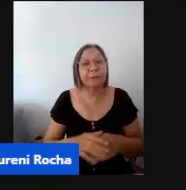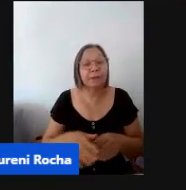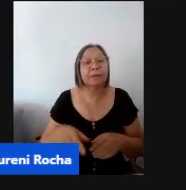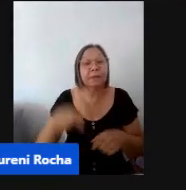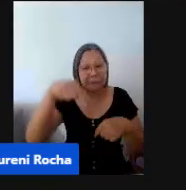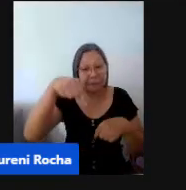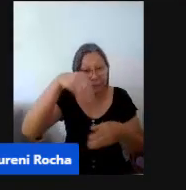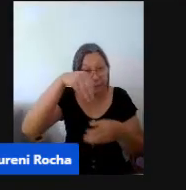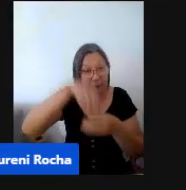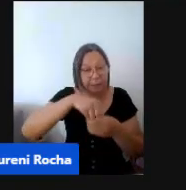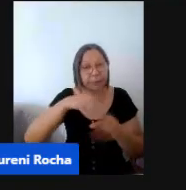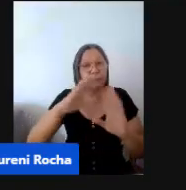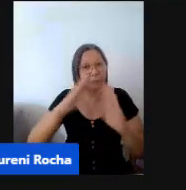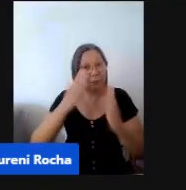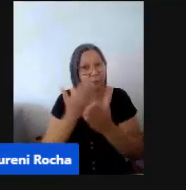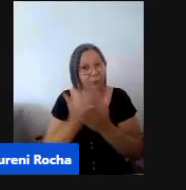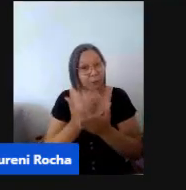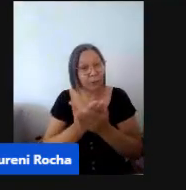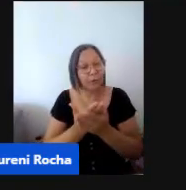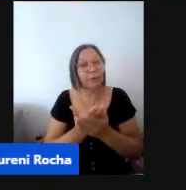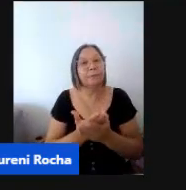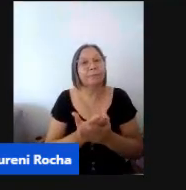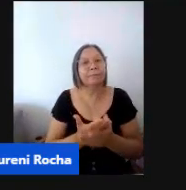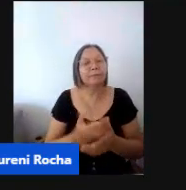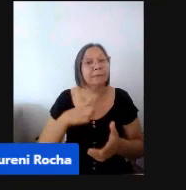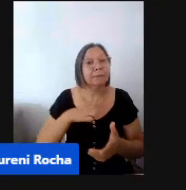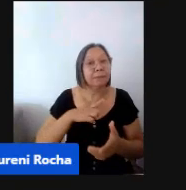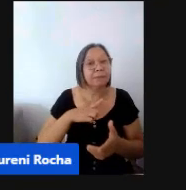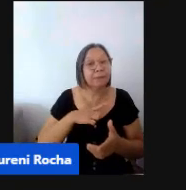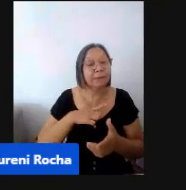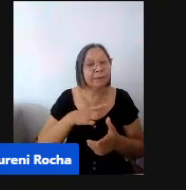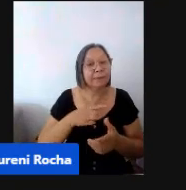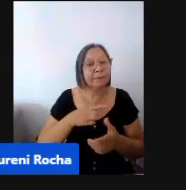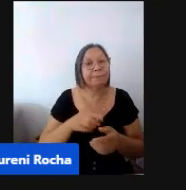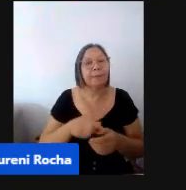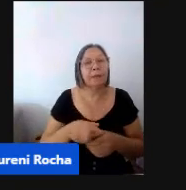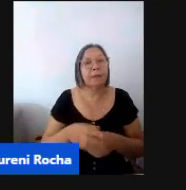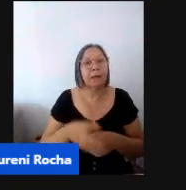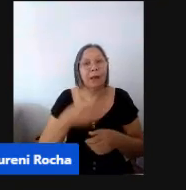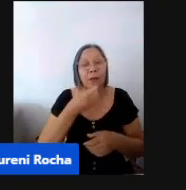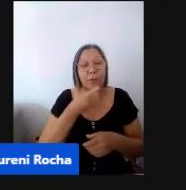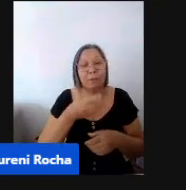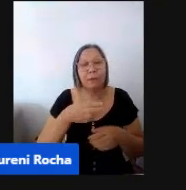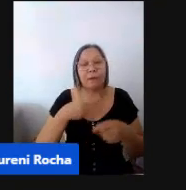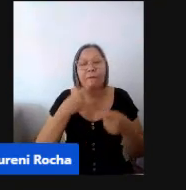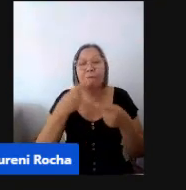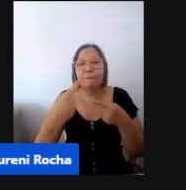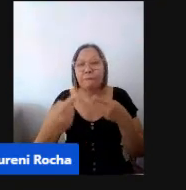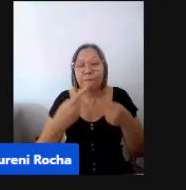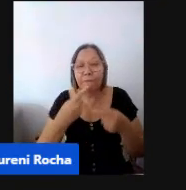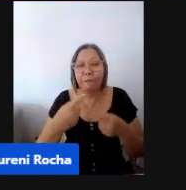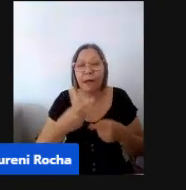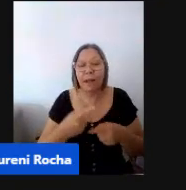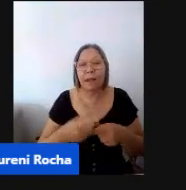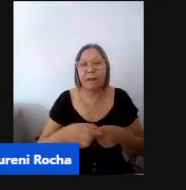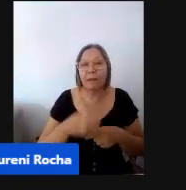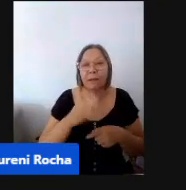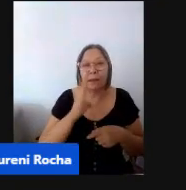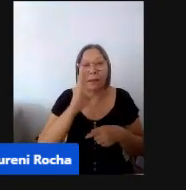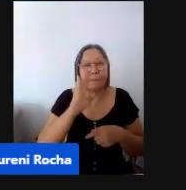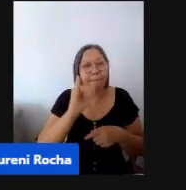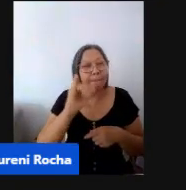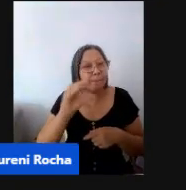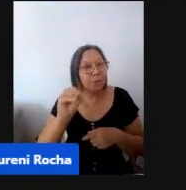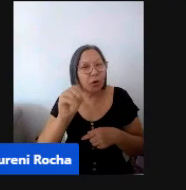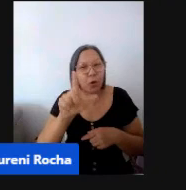vamos dizer assim, ele acaba sendo relegado ao discurso biológico, né? Então, os professores de